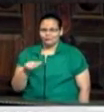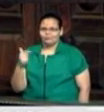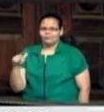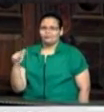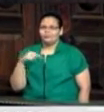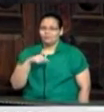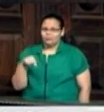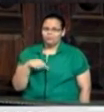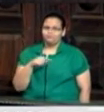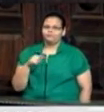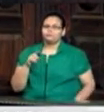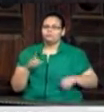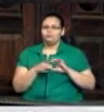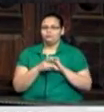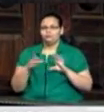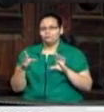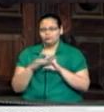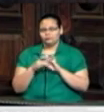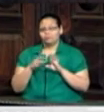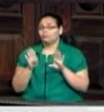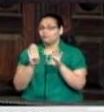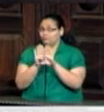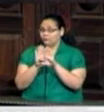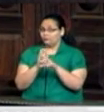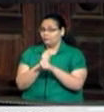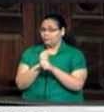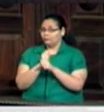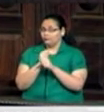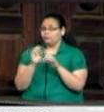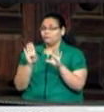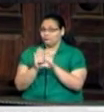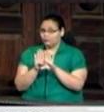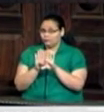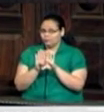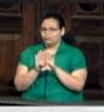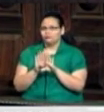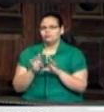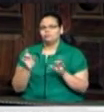Nós vamos fechar o ano de